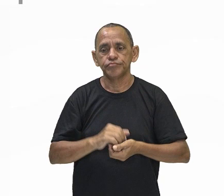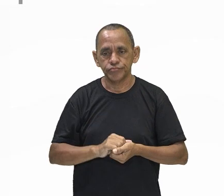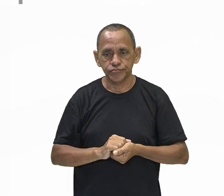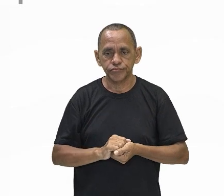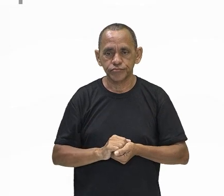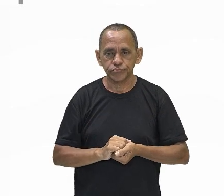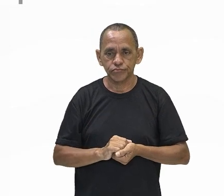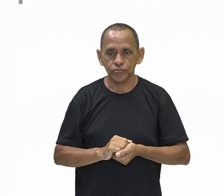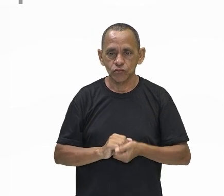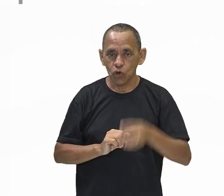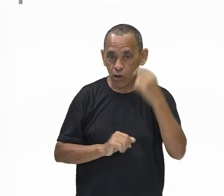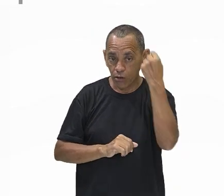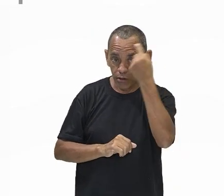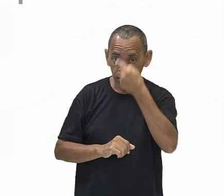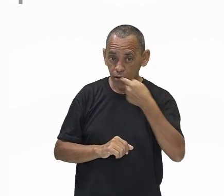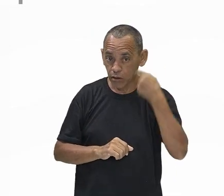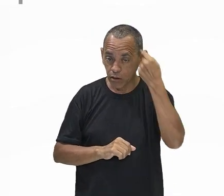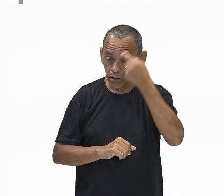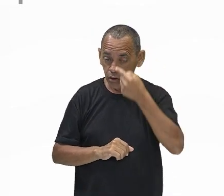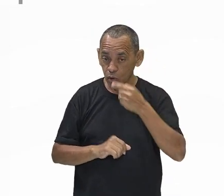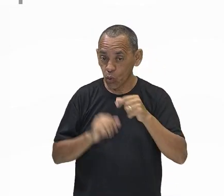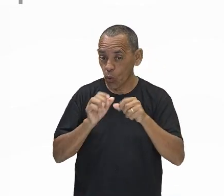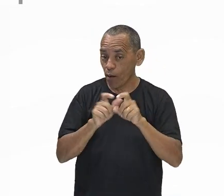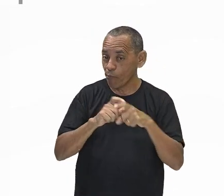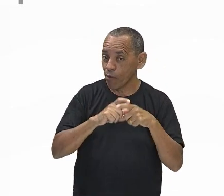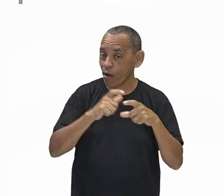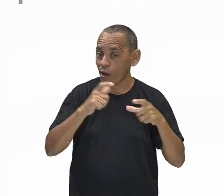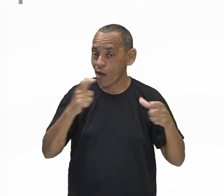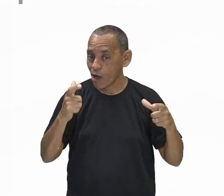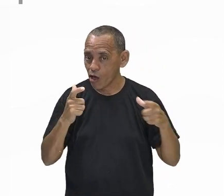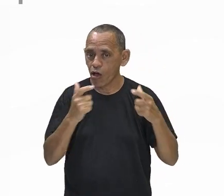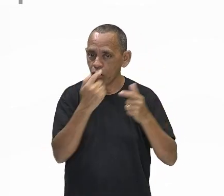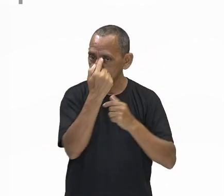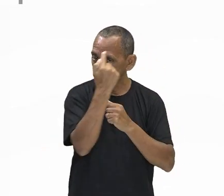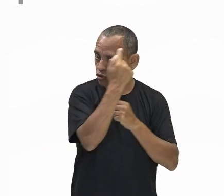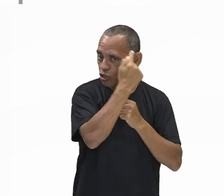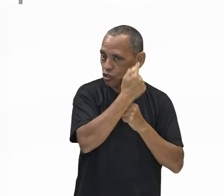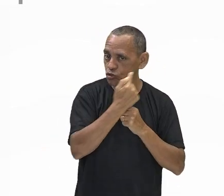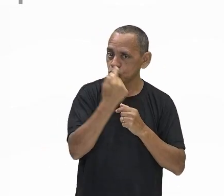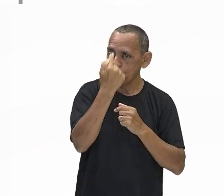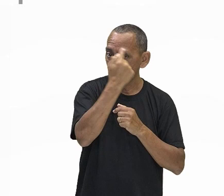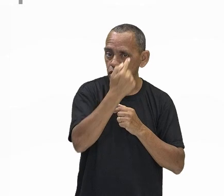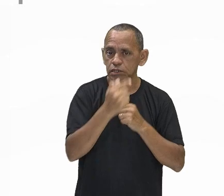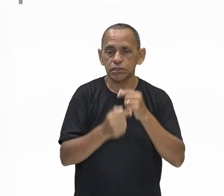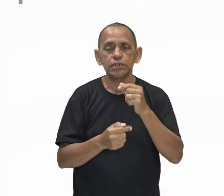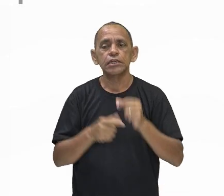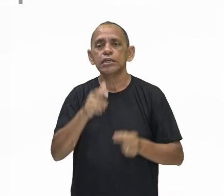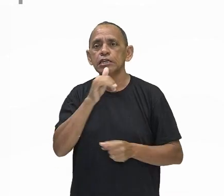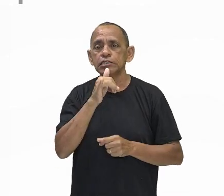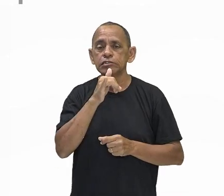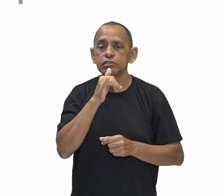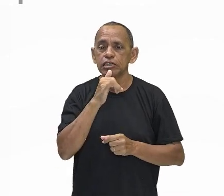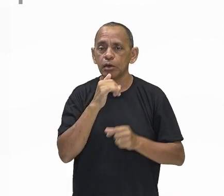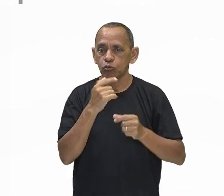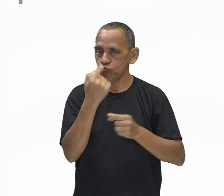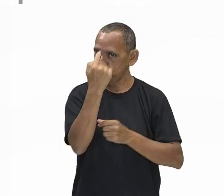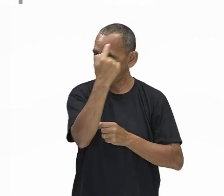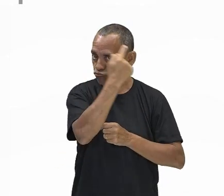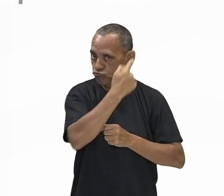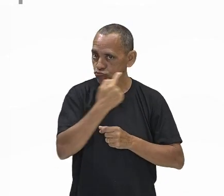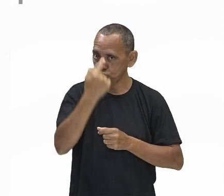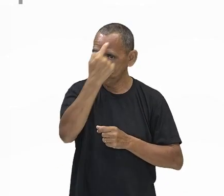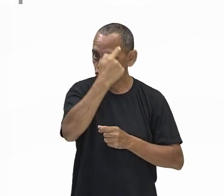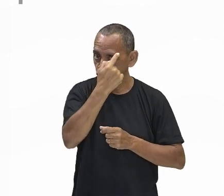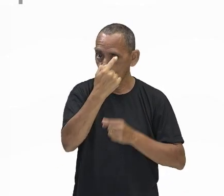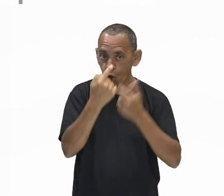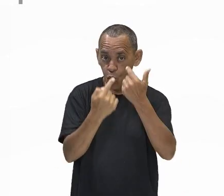do centro é mais espessa que as bordas, ou seja, é mais grossa do que as bordas, tá certo? Então, veja, quando a